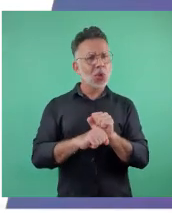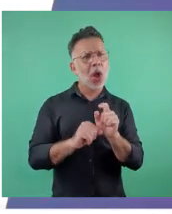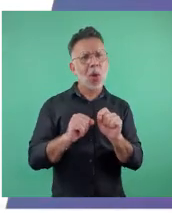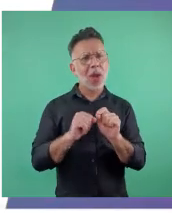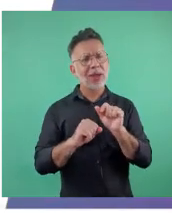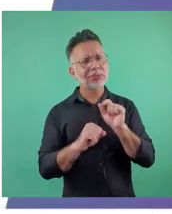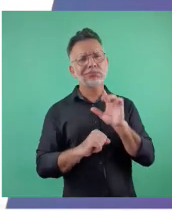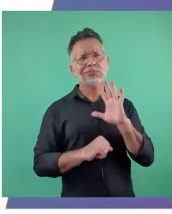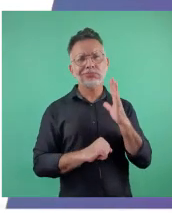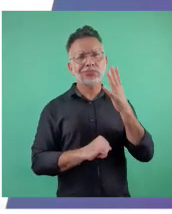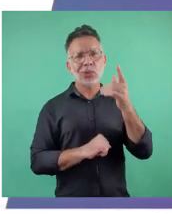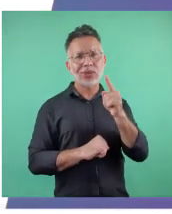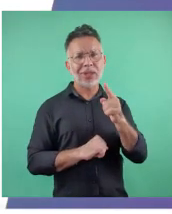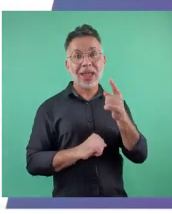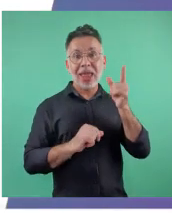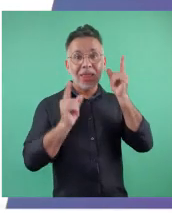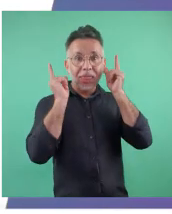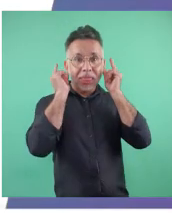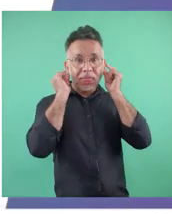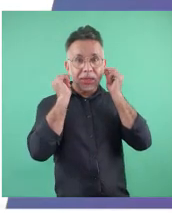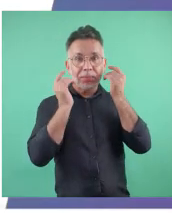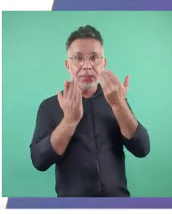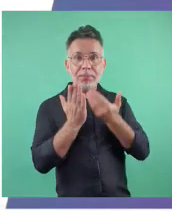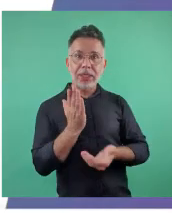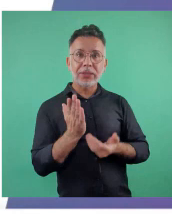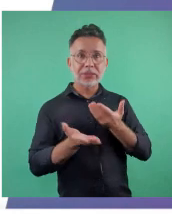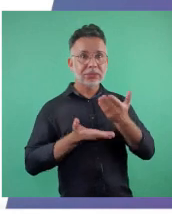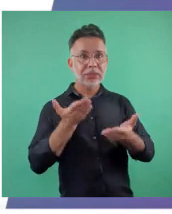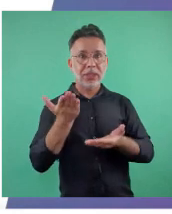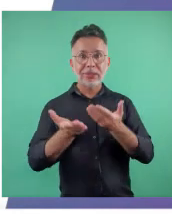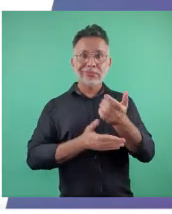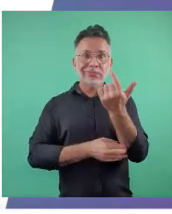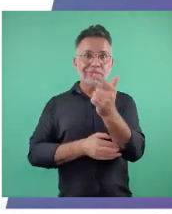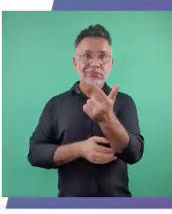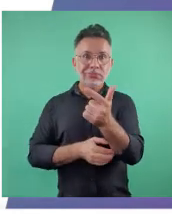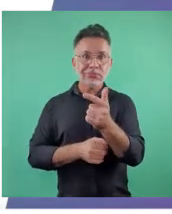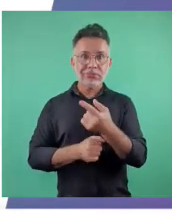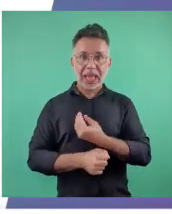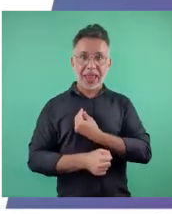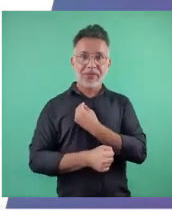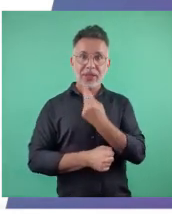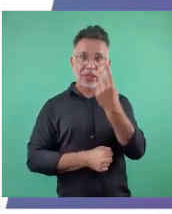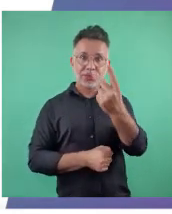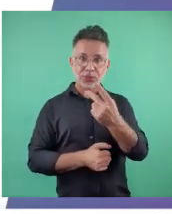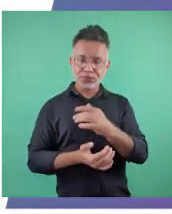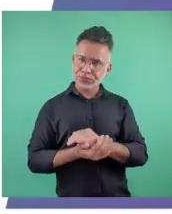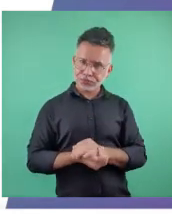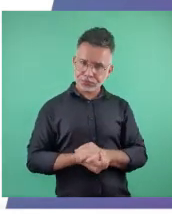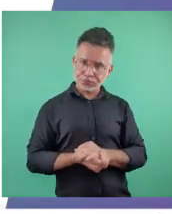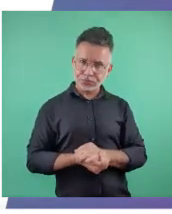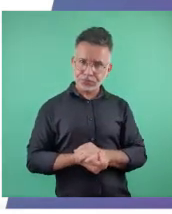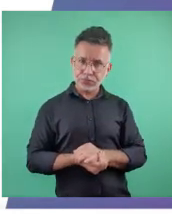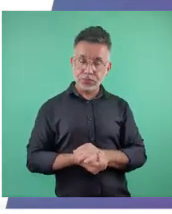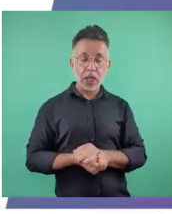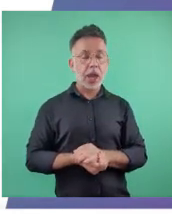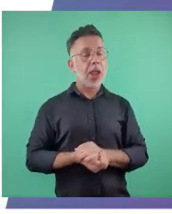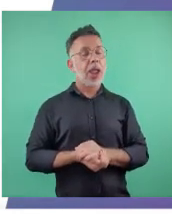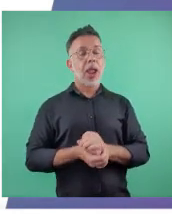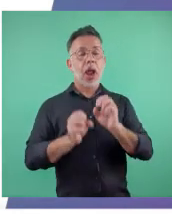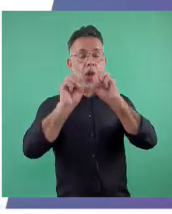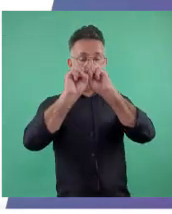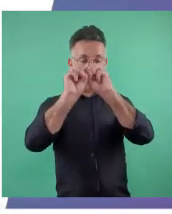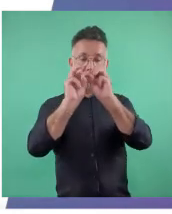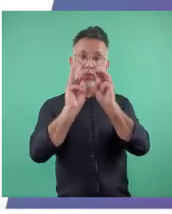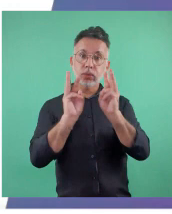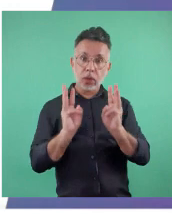semanais. Bom, mas qual é o impacto dessas perdas auditivas não tratadas na vida das